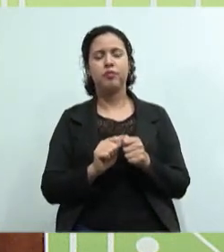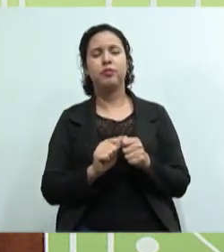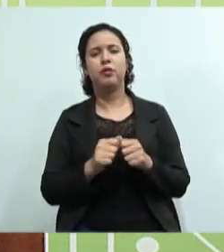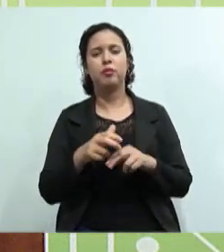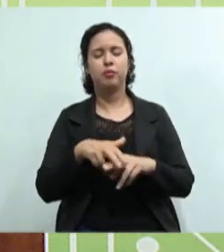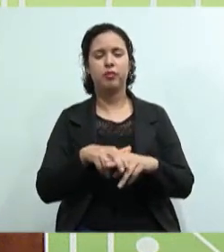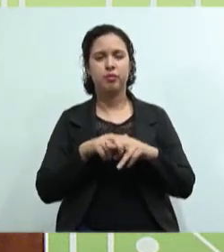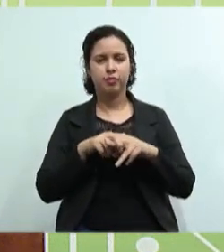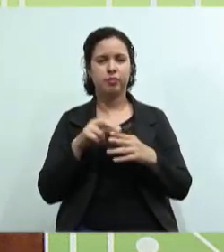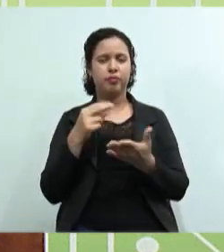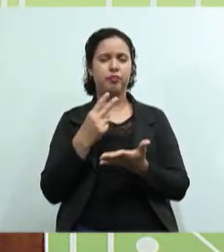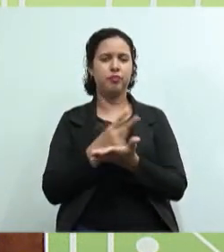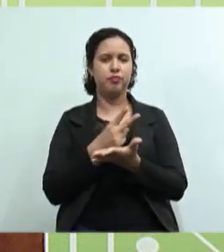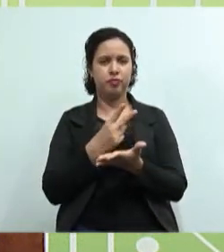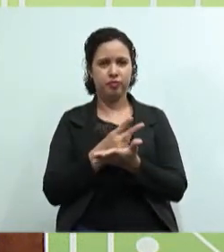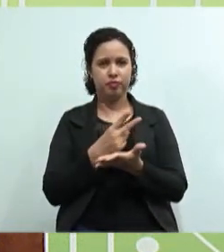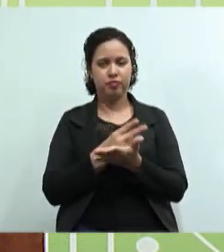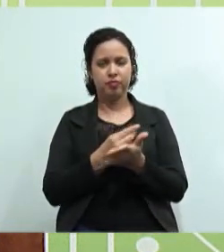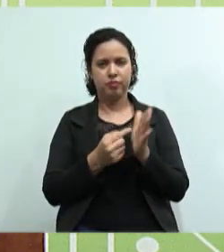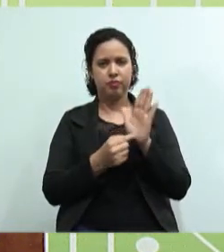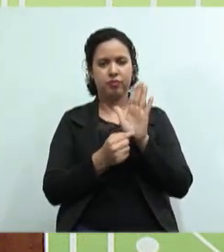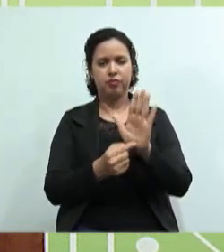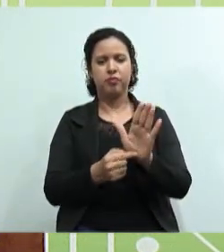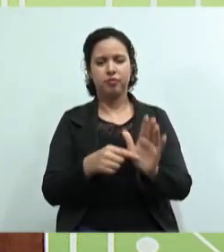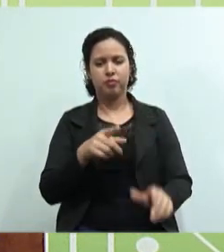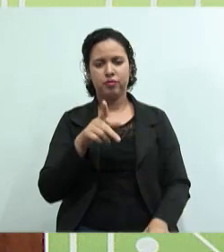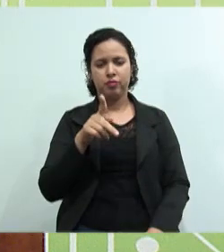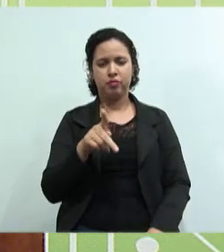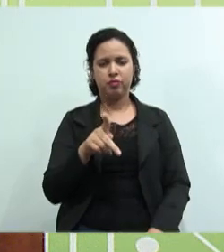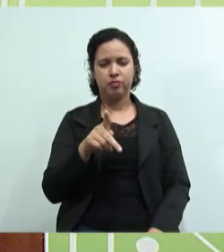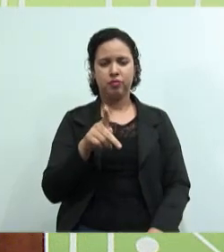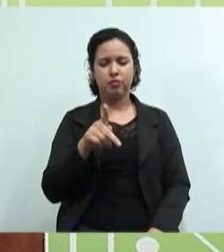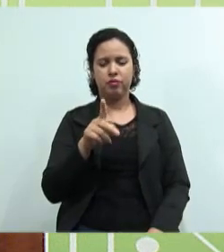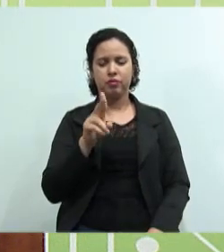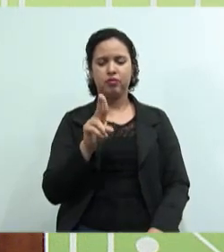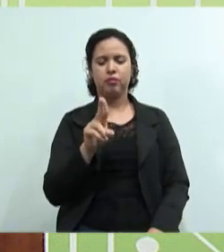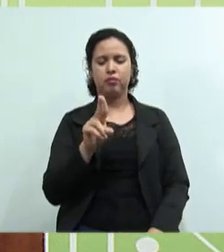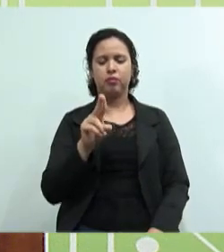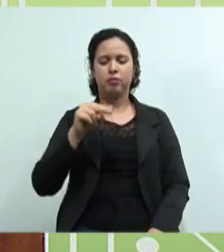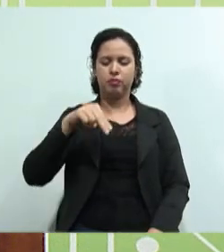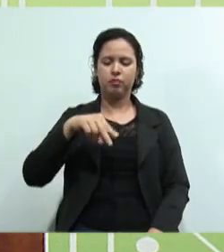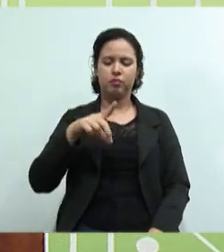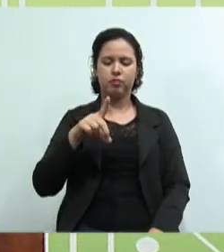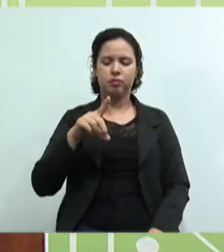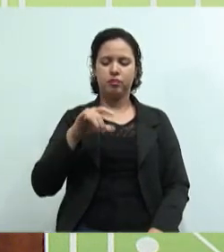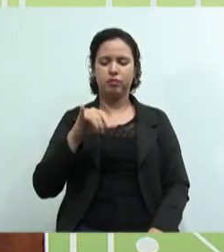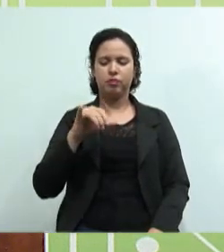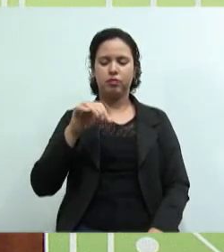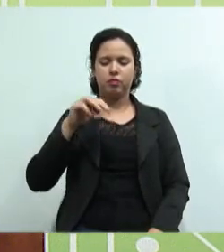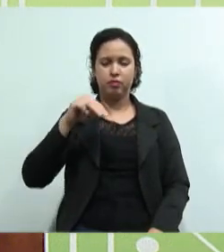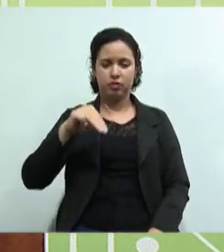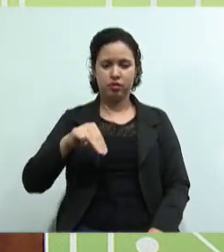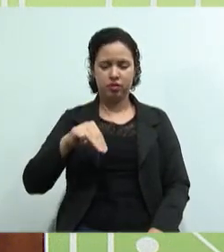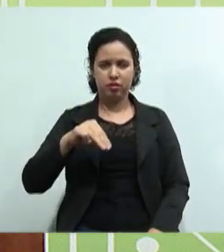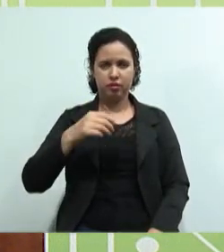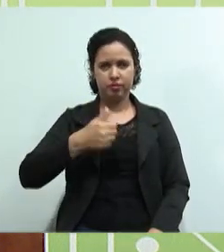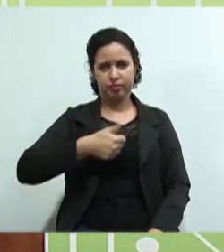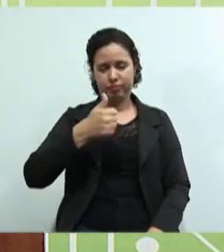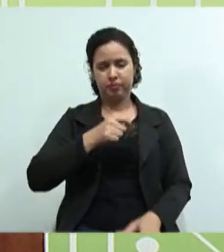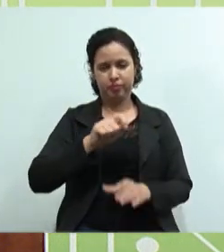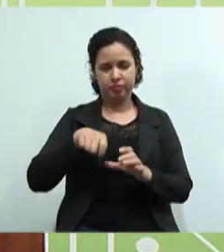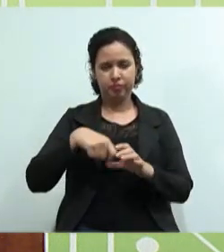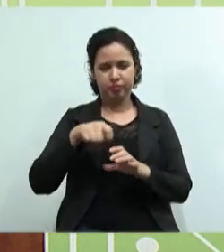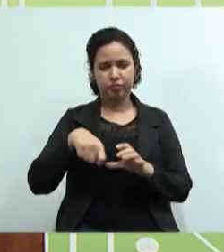sempre trago o pudim, porque eu tenho uma memória afetiva com o pudim muito interessante, porque foi a minha primeira